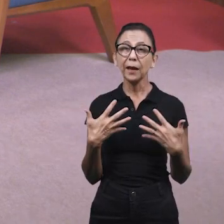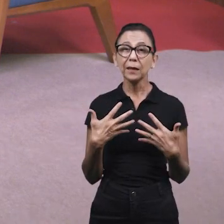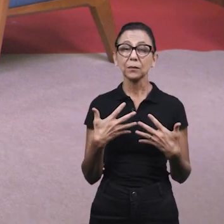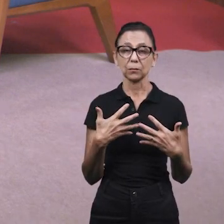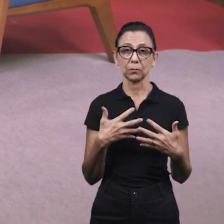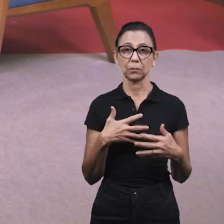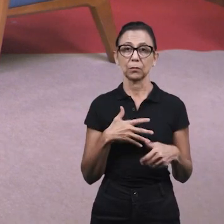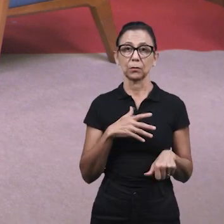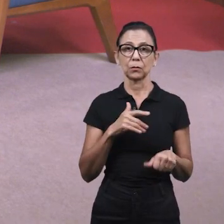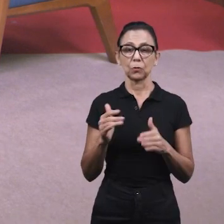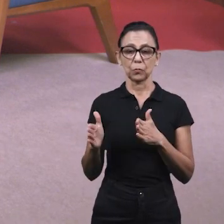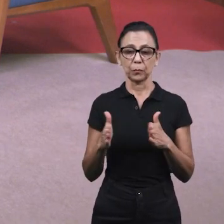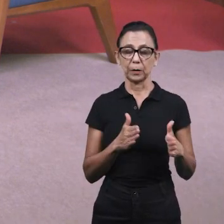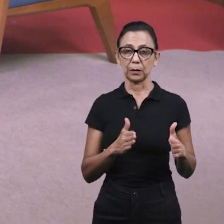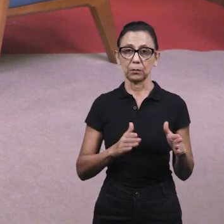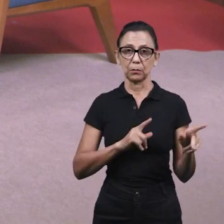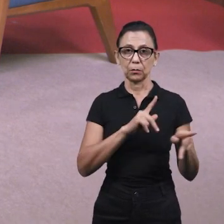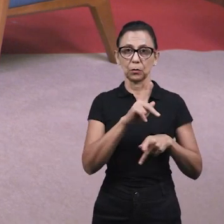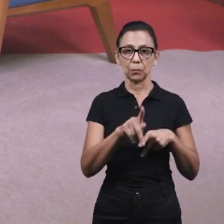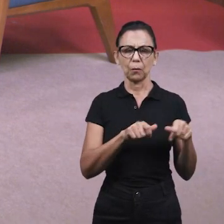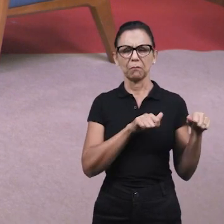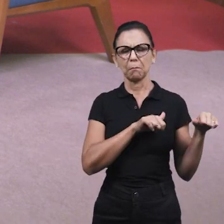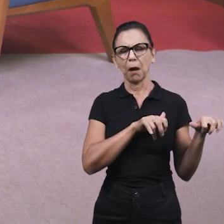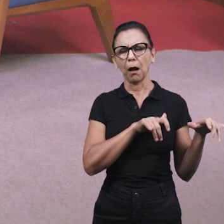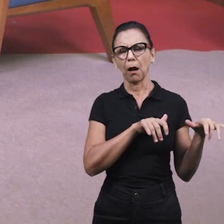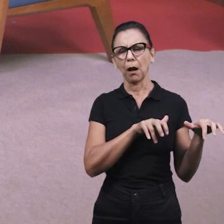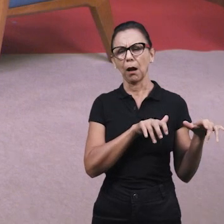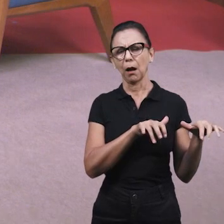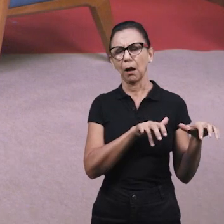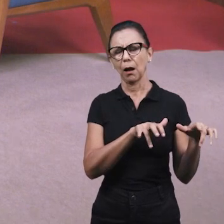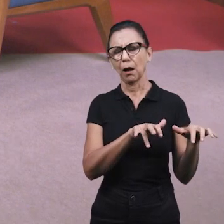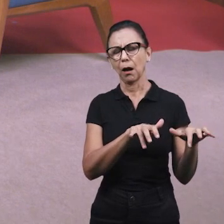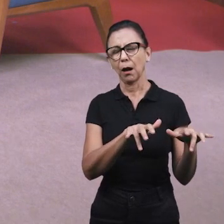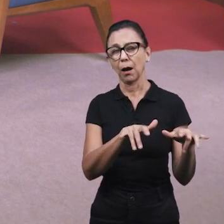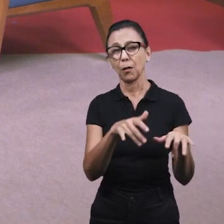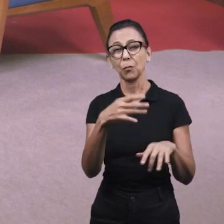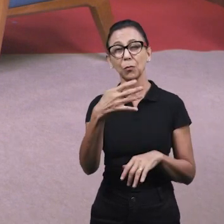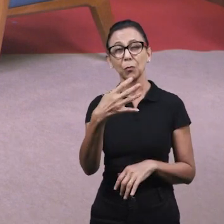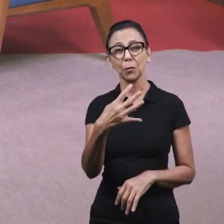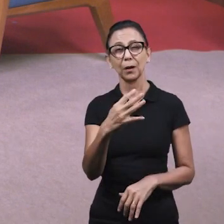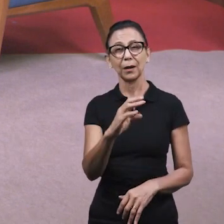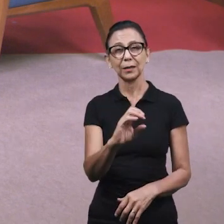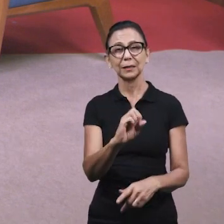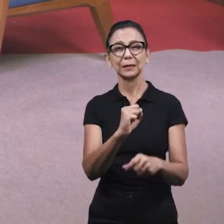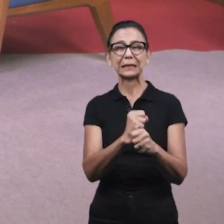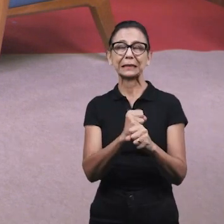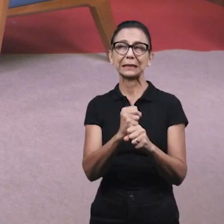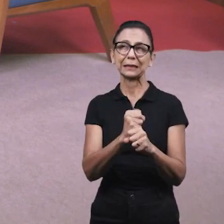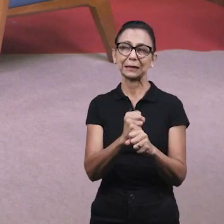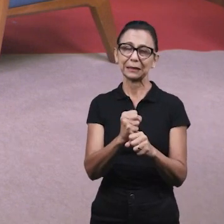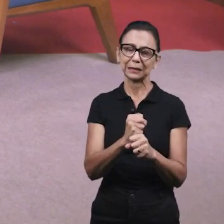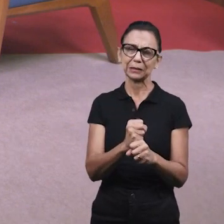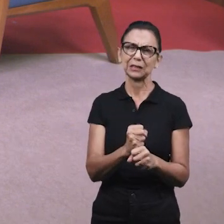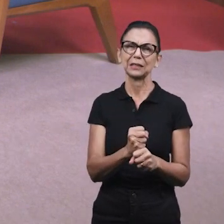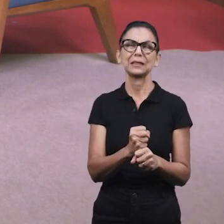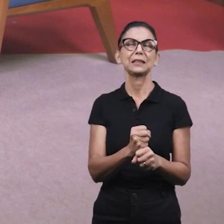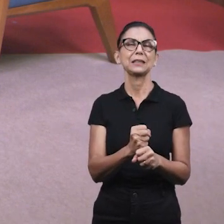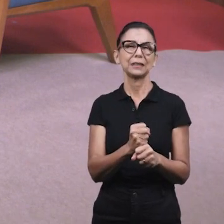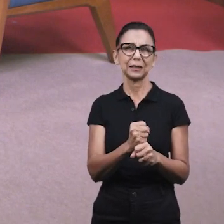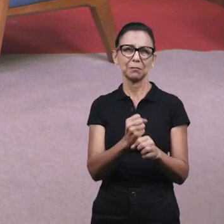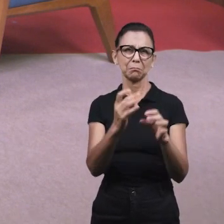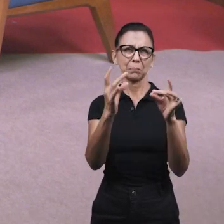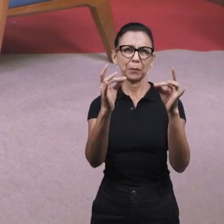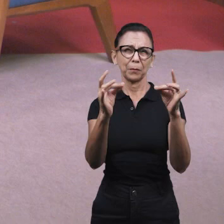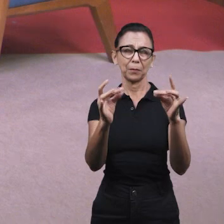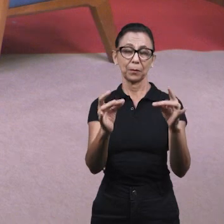nessa jornada de 40 anos, nós ficaríamos aqui muito tempo, mas alguma coisa que a gente pode